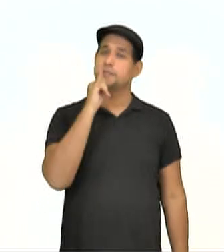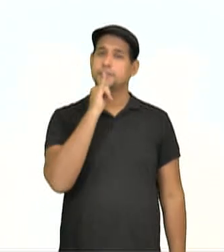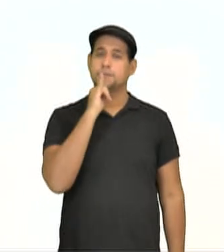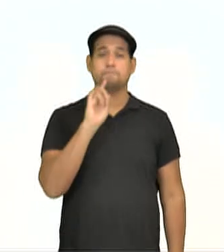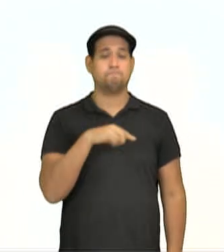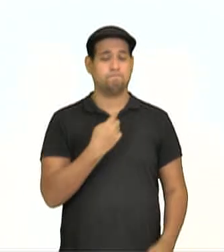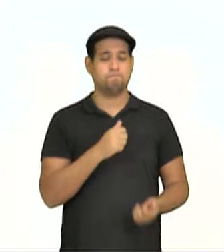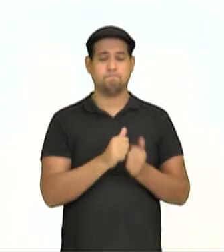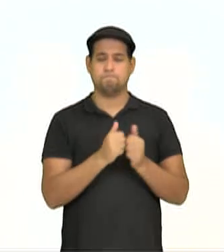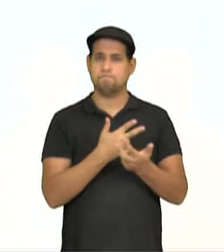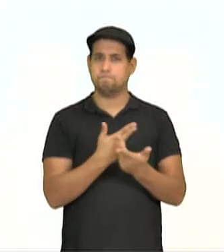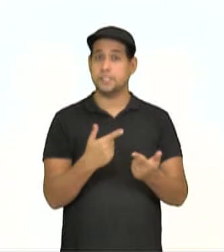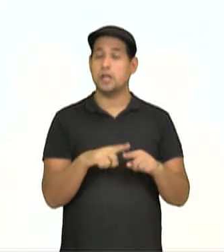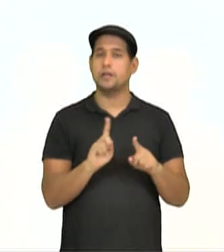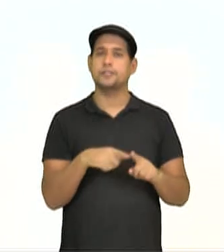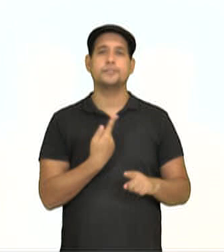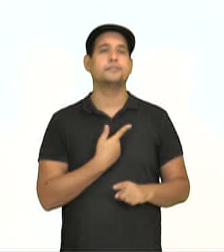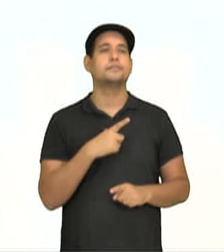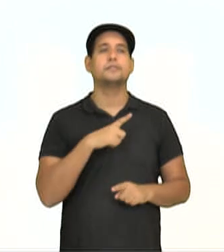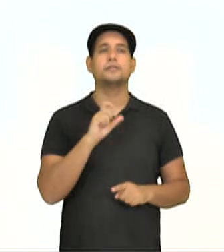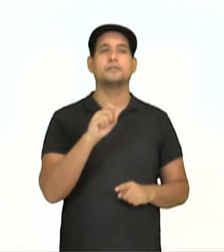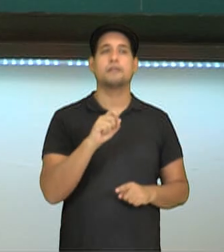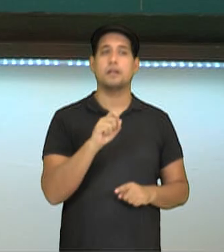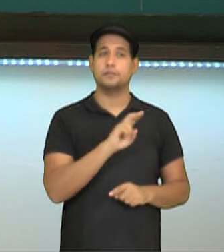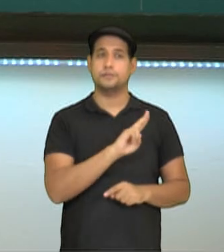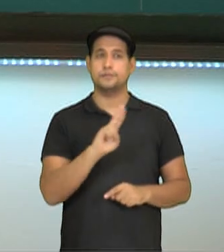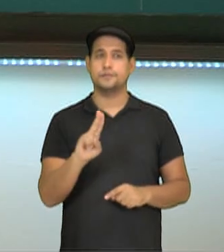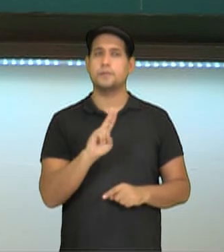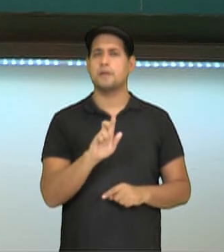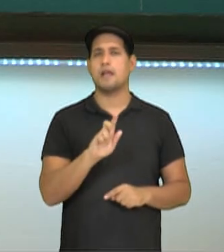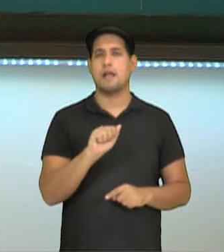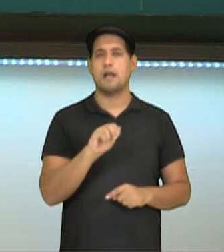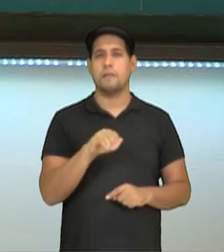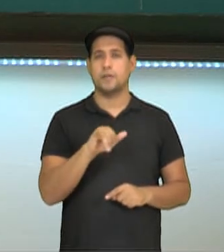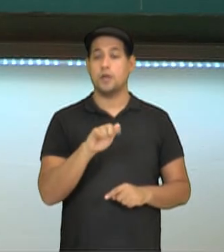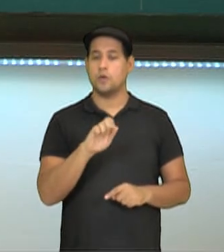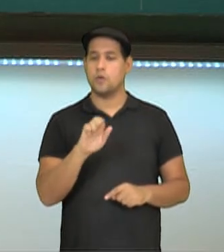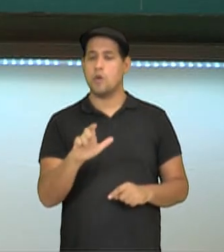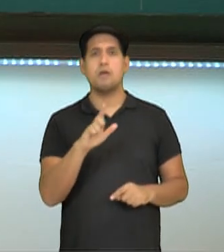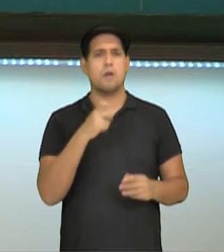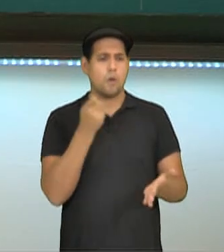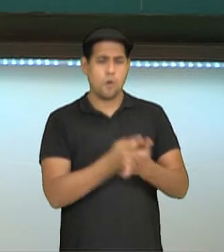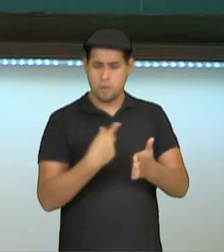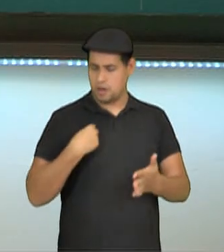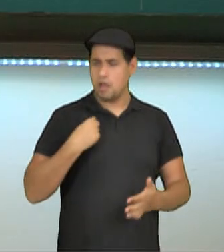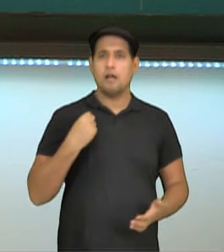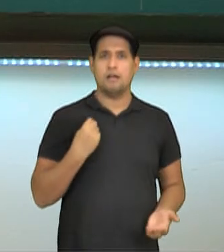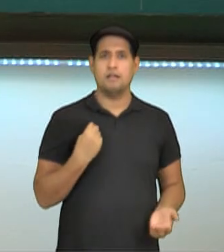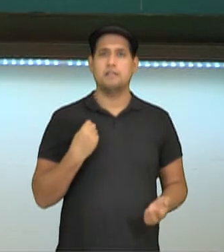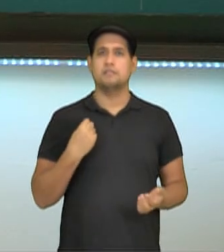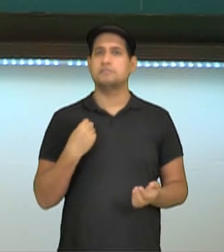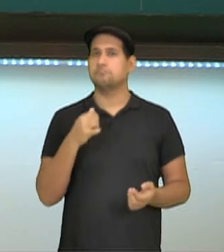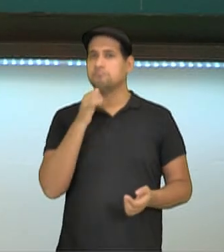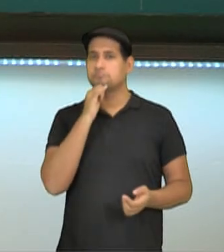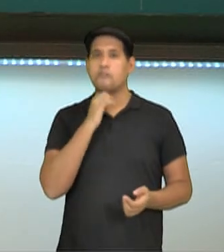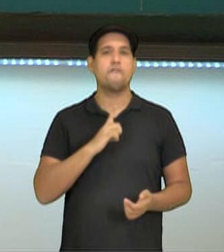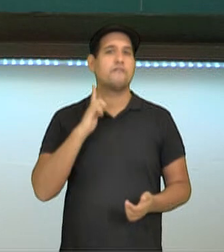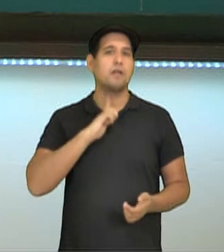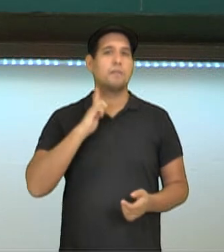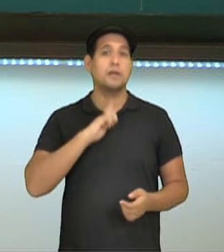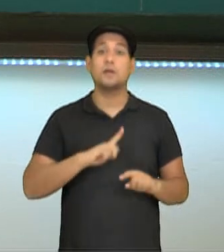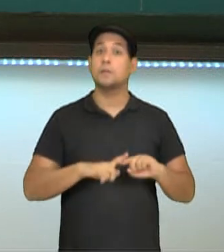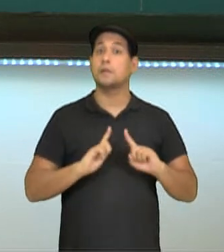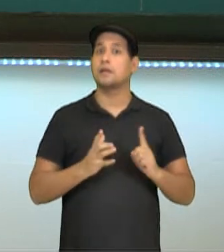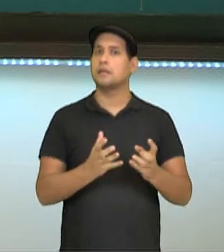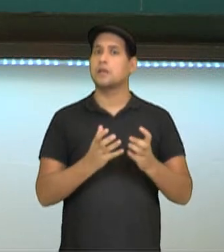Vamos usar o futebol. Então, a gente tem o Gabigol. E aí, o que acontece? As pessoas vão lá e compram a camiseta do Flamengo e eles querem que